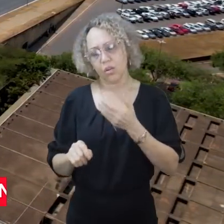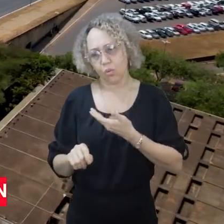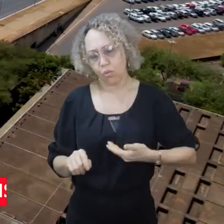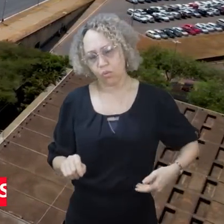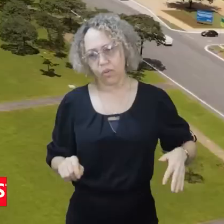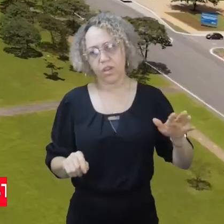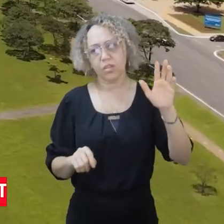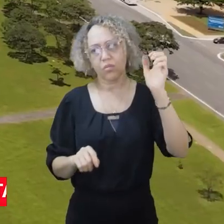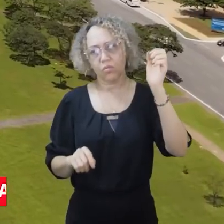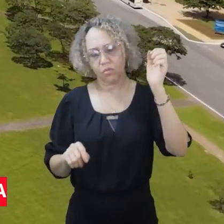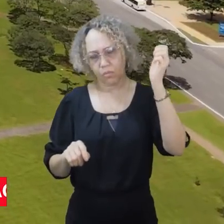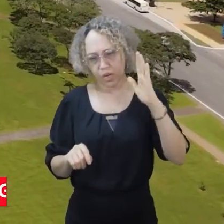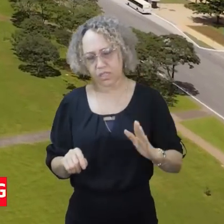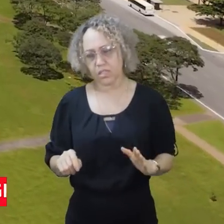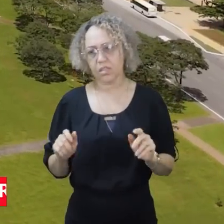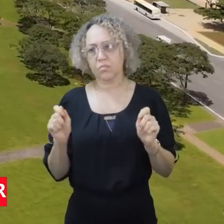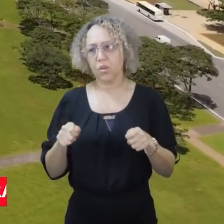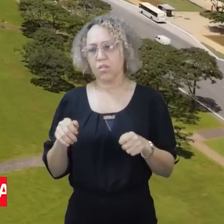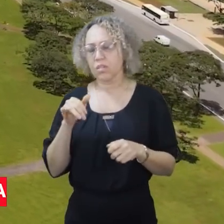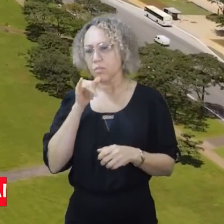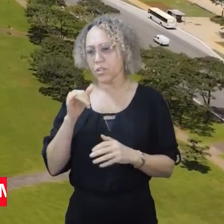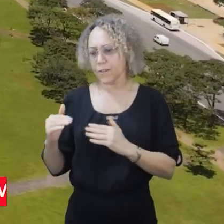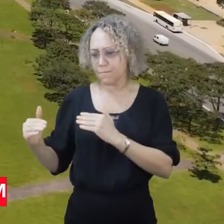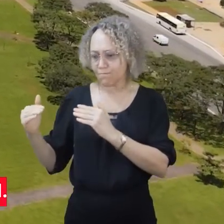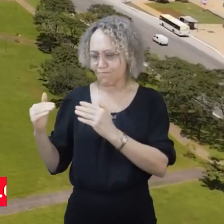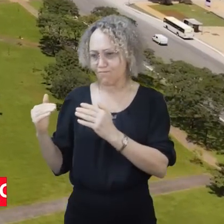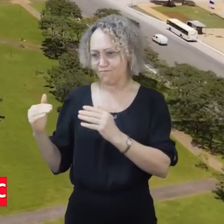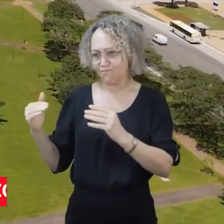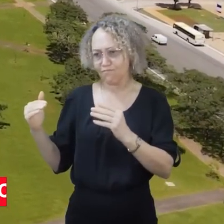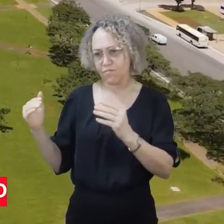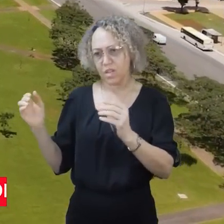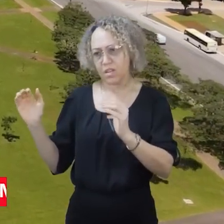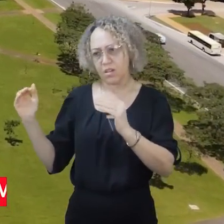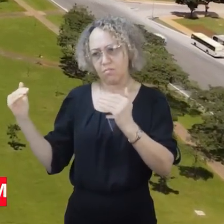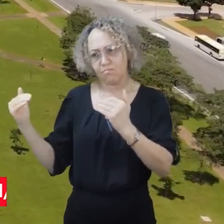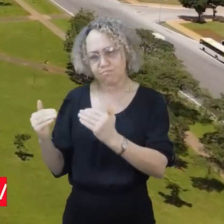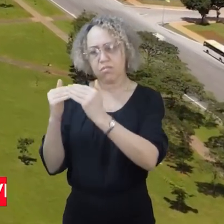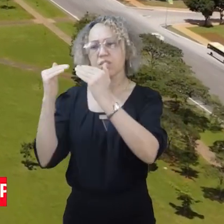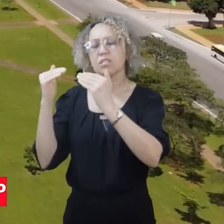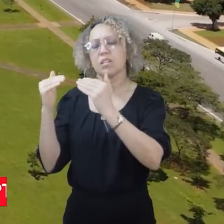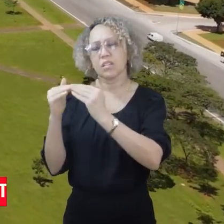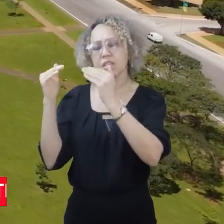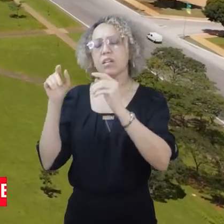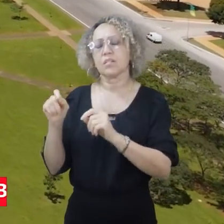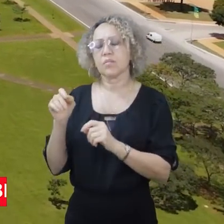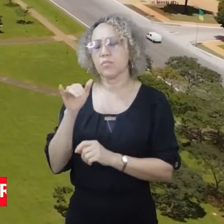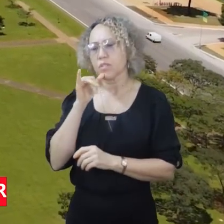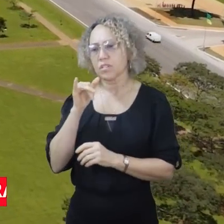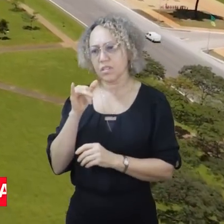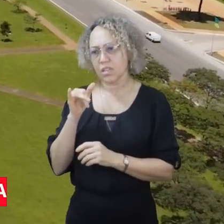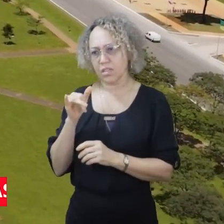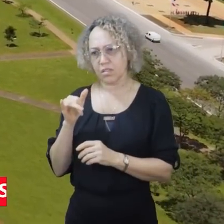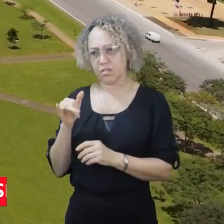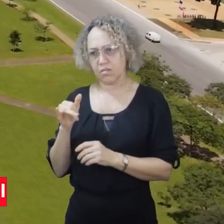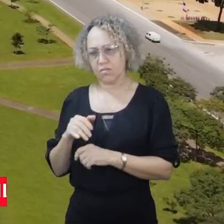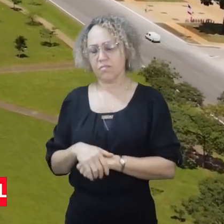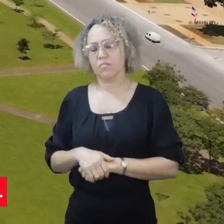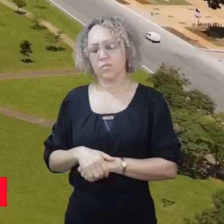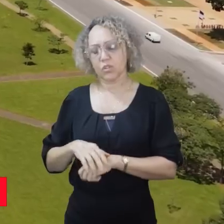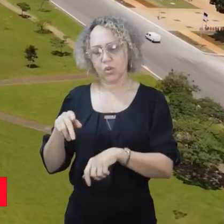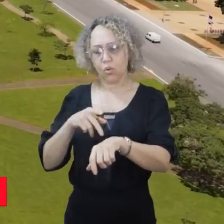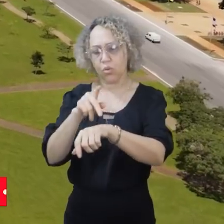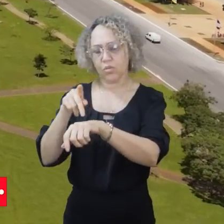retaliação proporcionais aos impactos econômicos causados pelas ações unilaterais de outros países. A